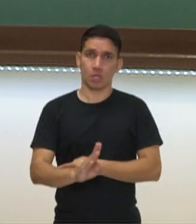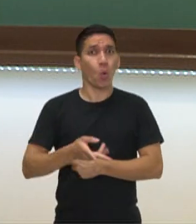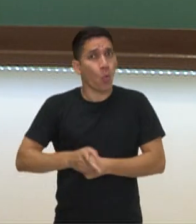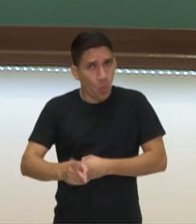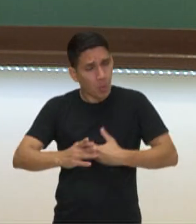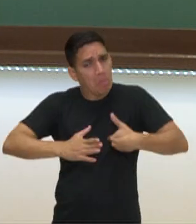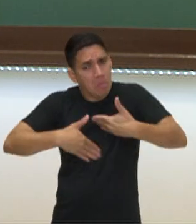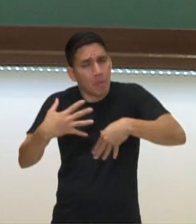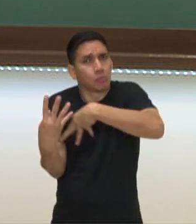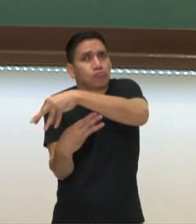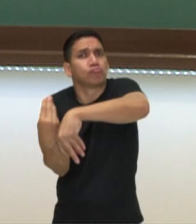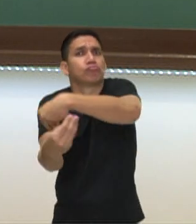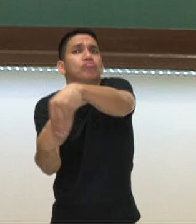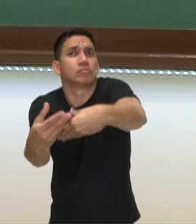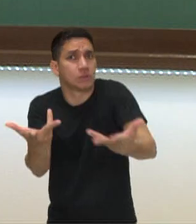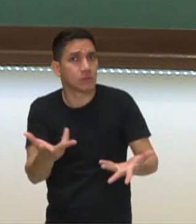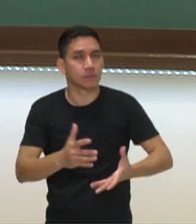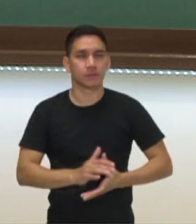tá?